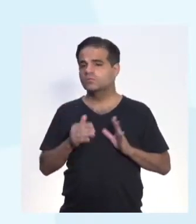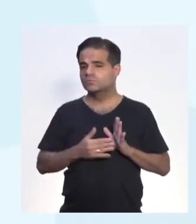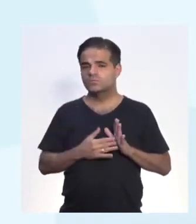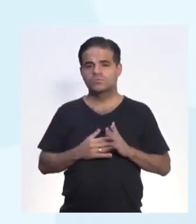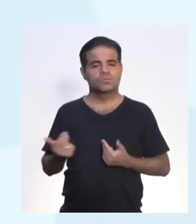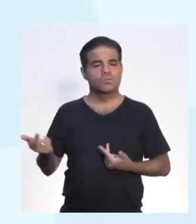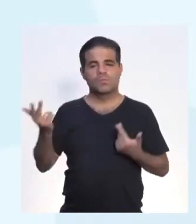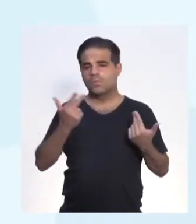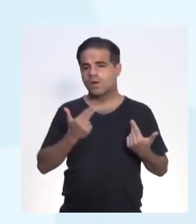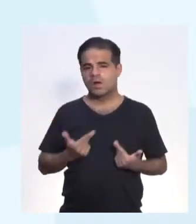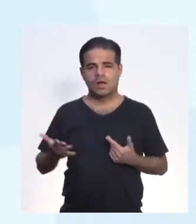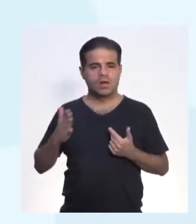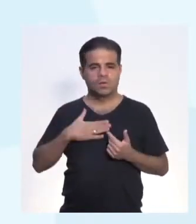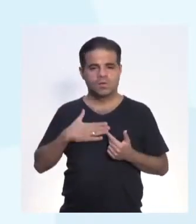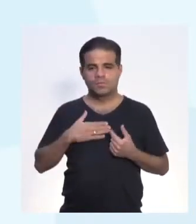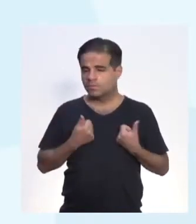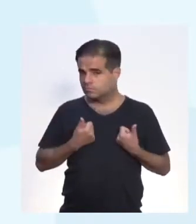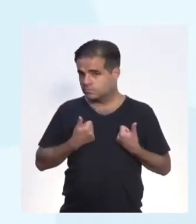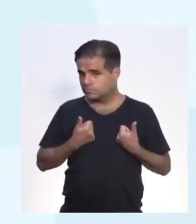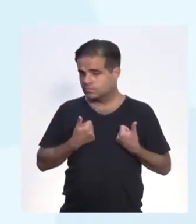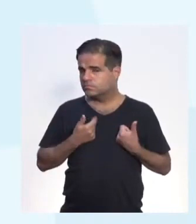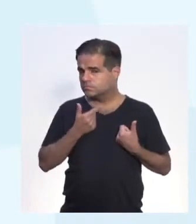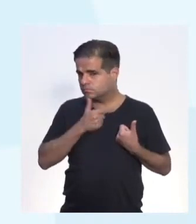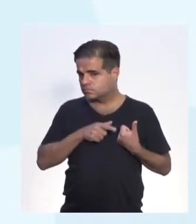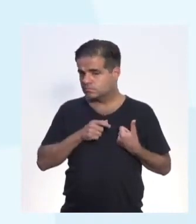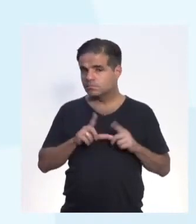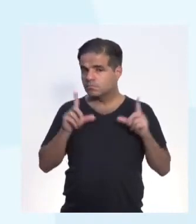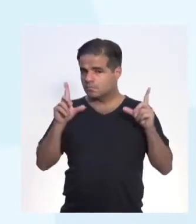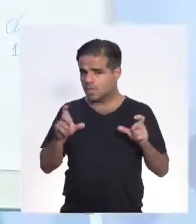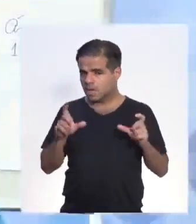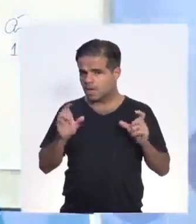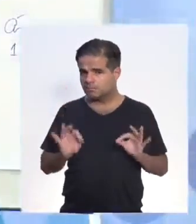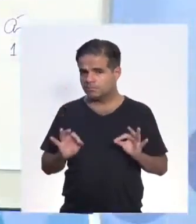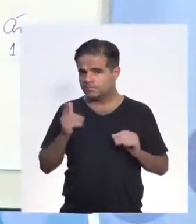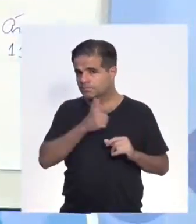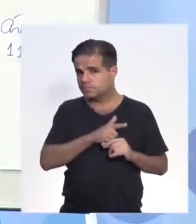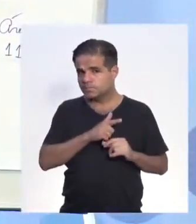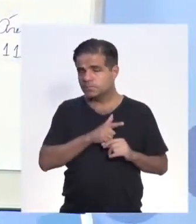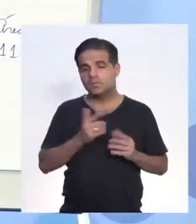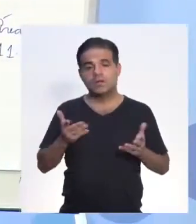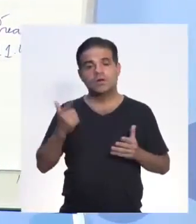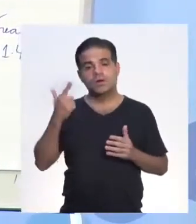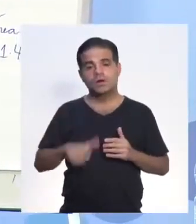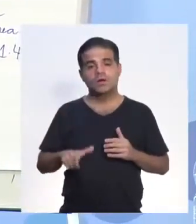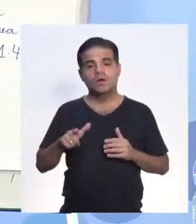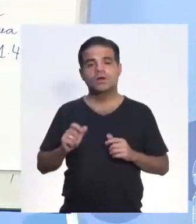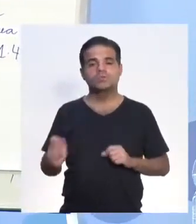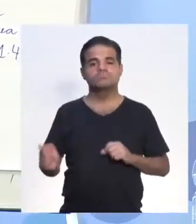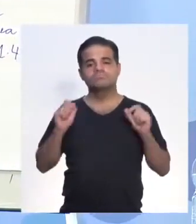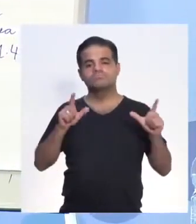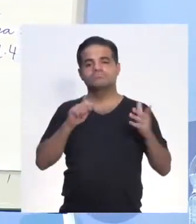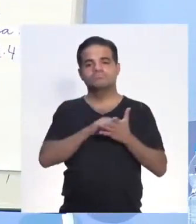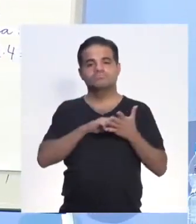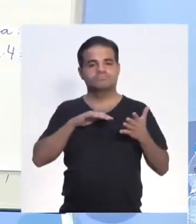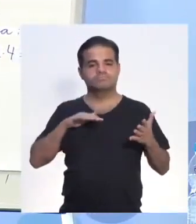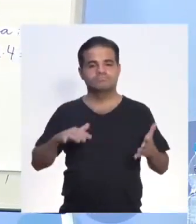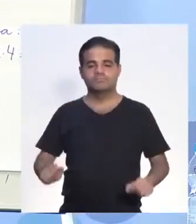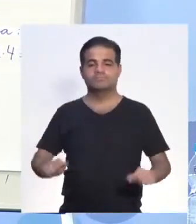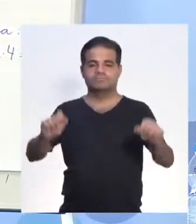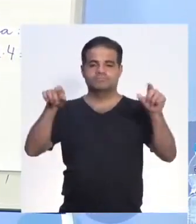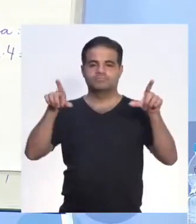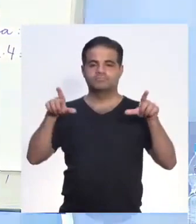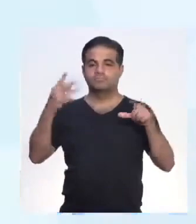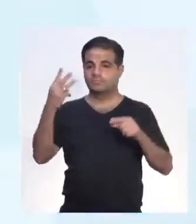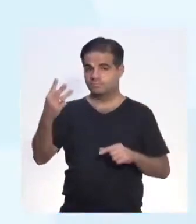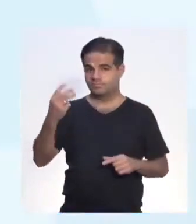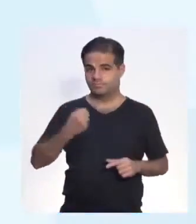ficou igualzinho ao meu. Tudo bem? Conseguiram tirar o print? Muito bem, então vamos agora para a próxima atividade. Coloca, por favor, a